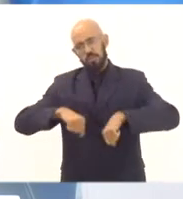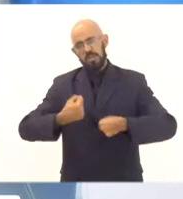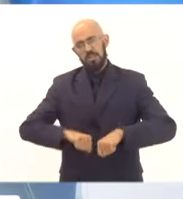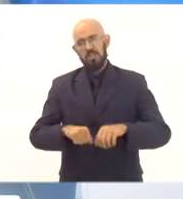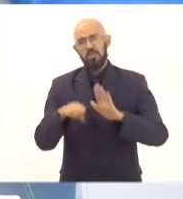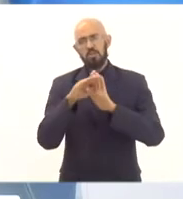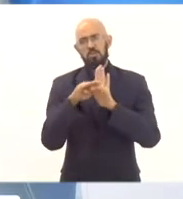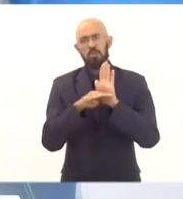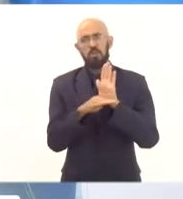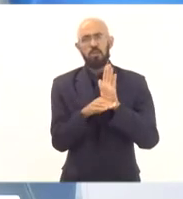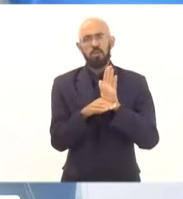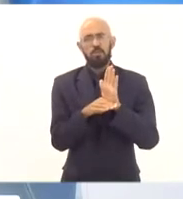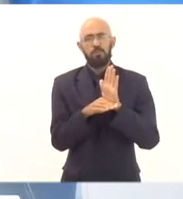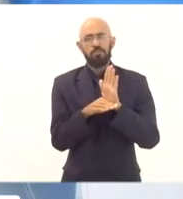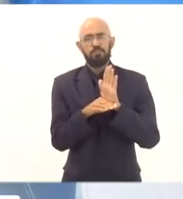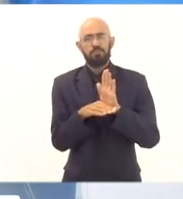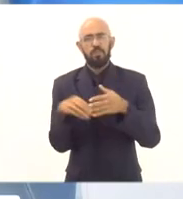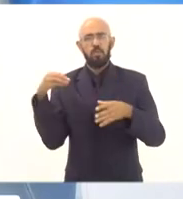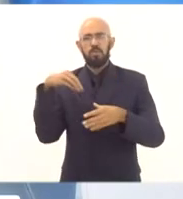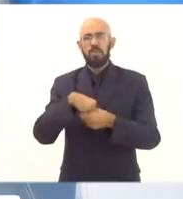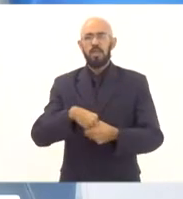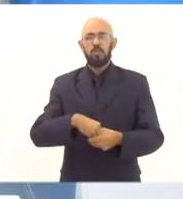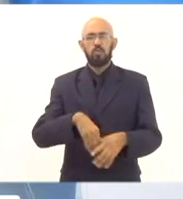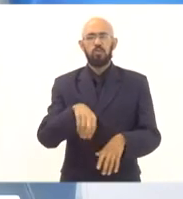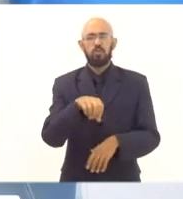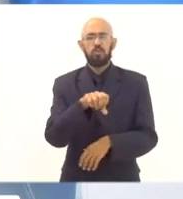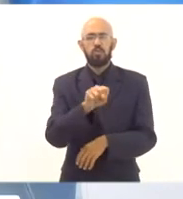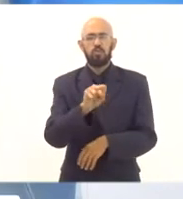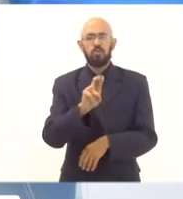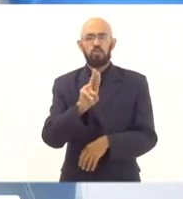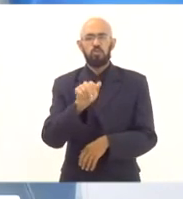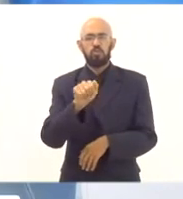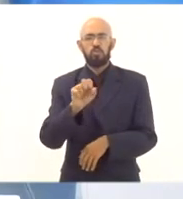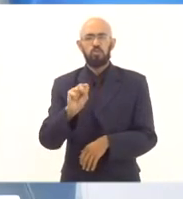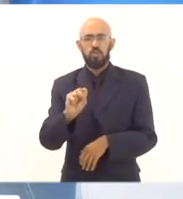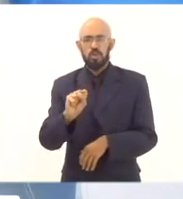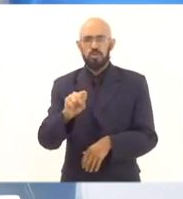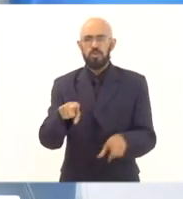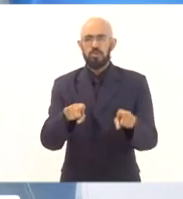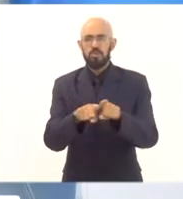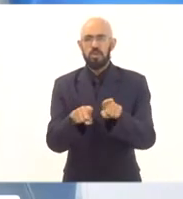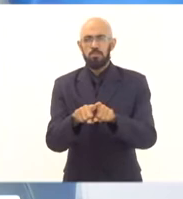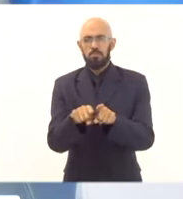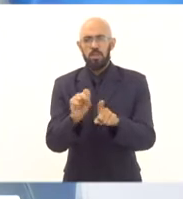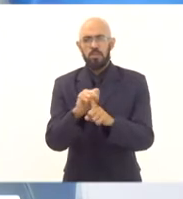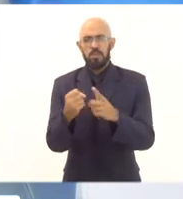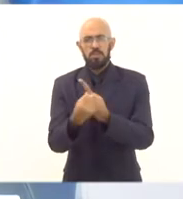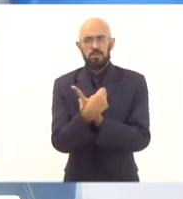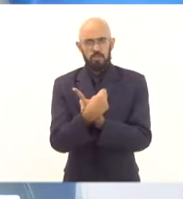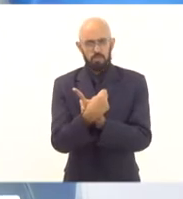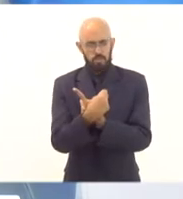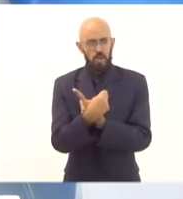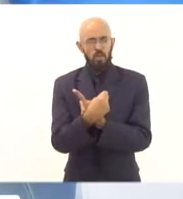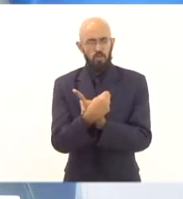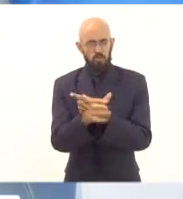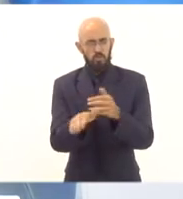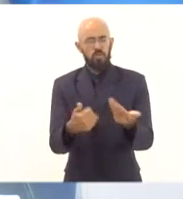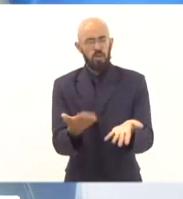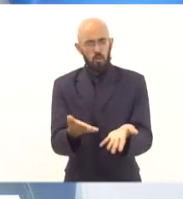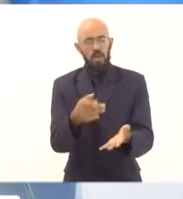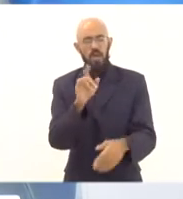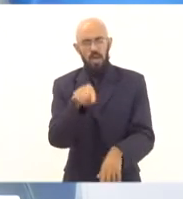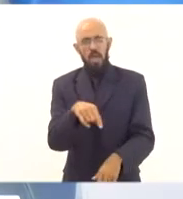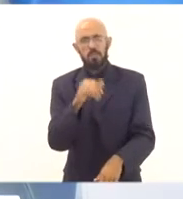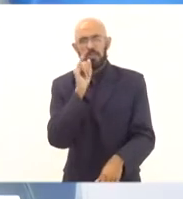dentro do sistema único da Assistência Social estão inserir a Secretaria de Assistência Social então gente lamenta muito né